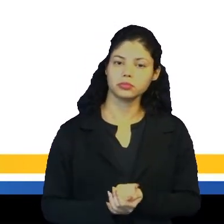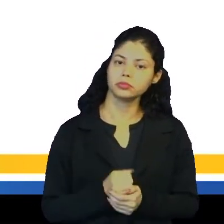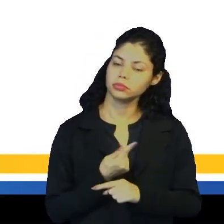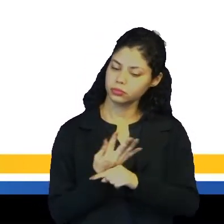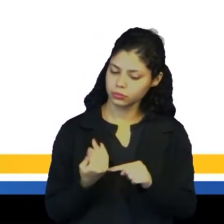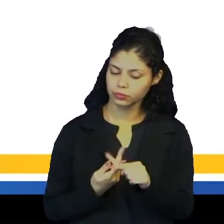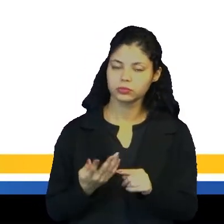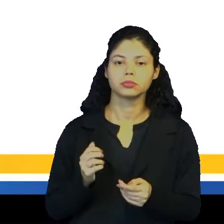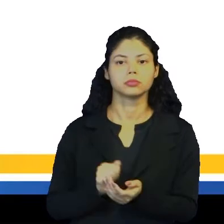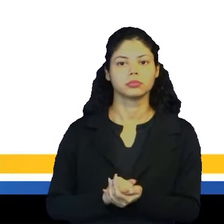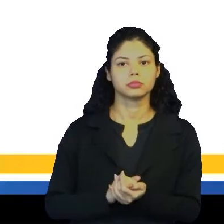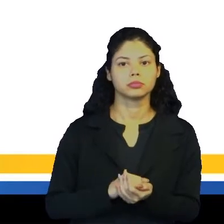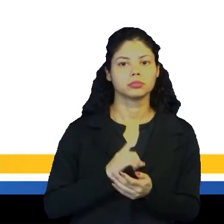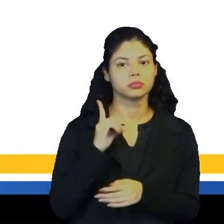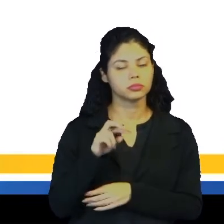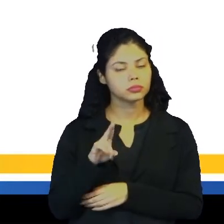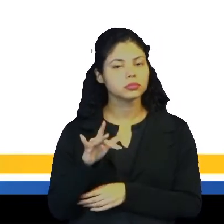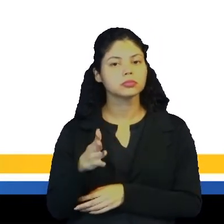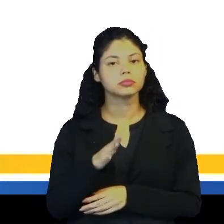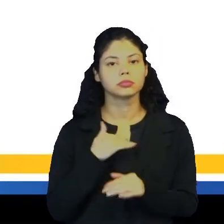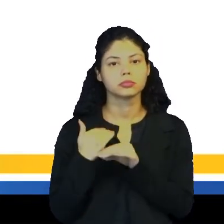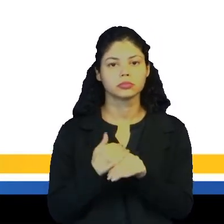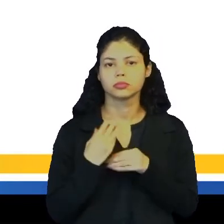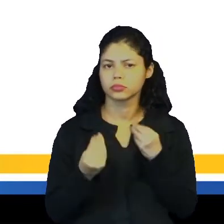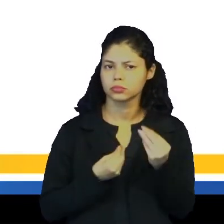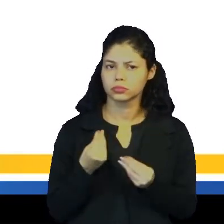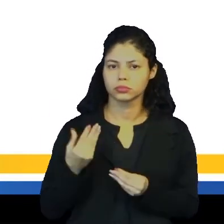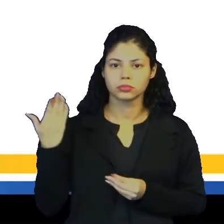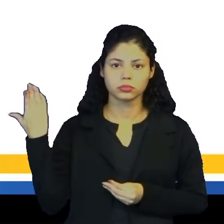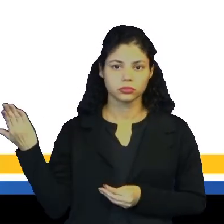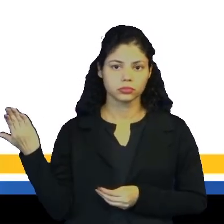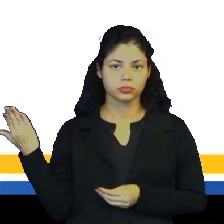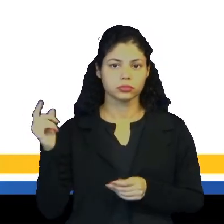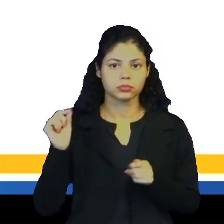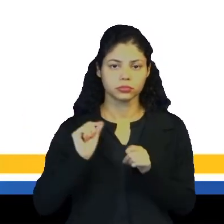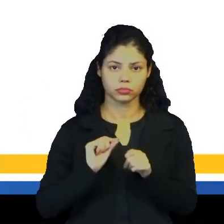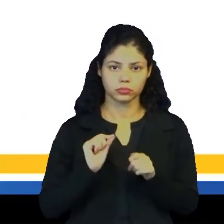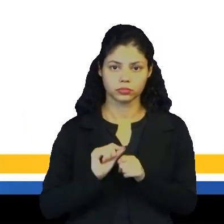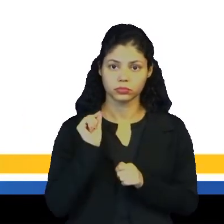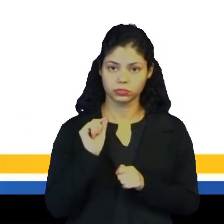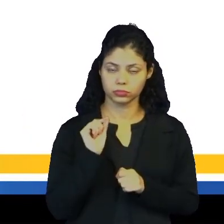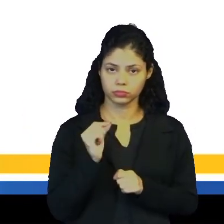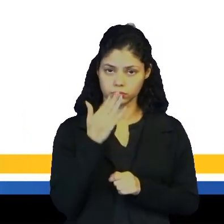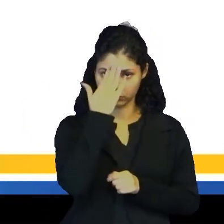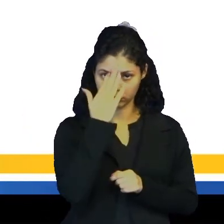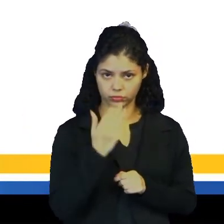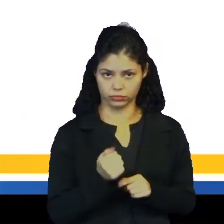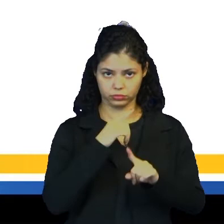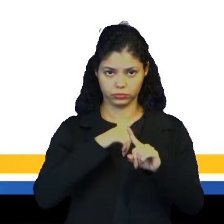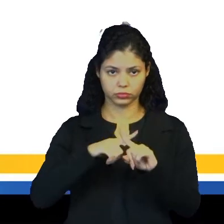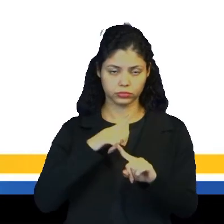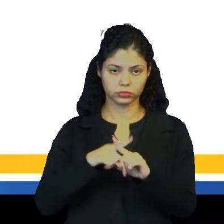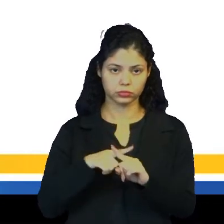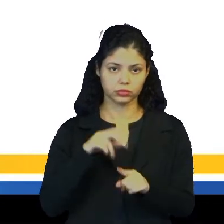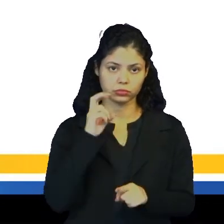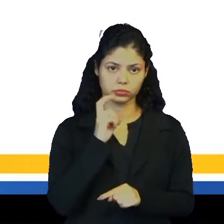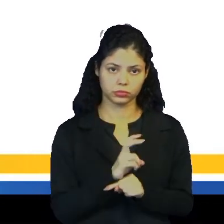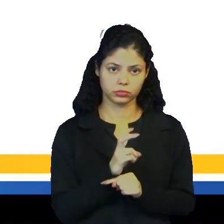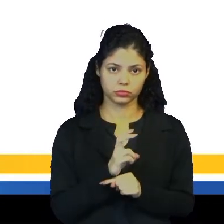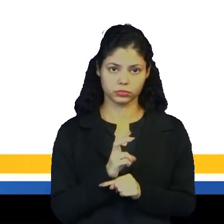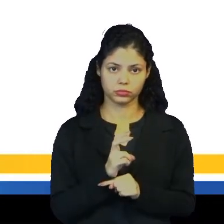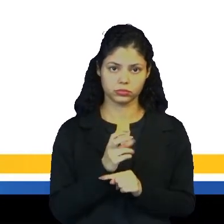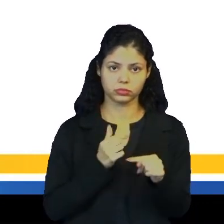em frações com denominadores iguais. Mas como? O que devemos fazer? Sabemos que se multiplicarmos